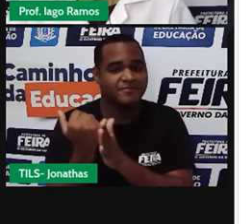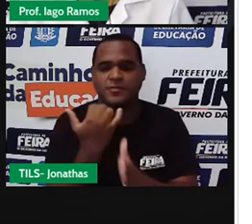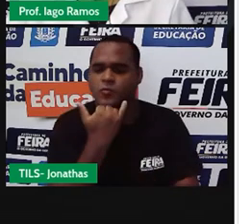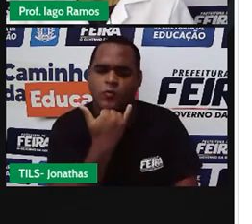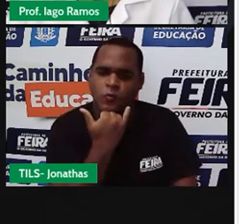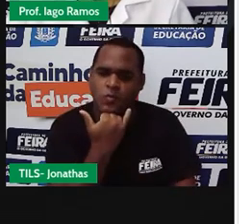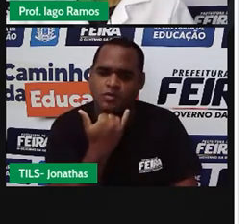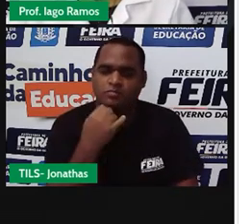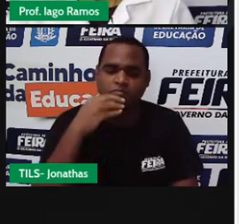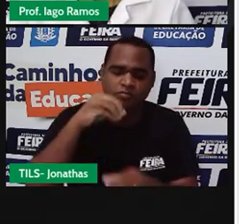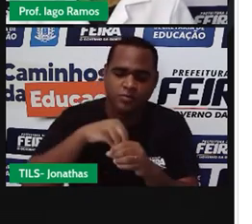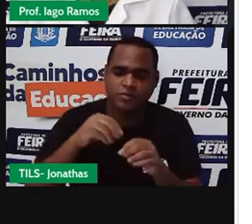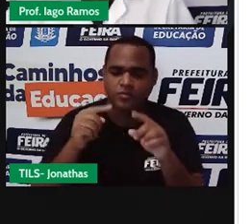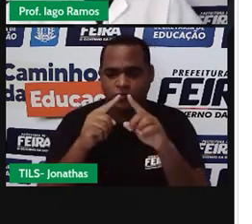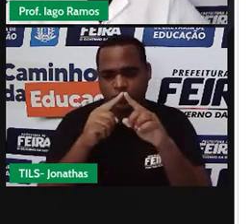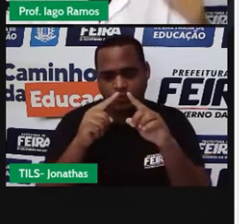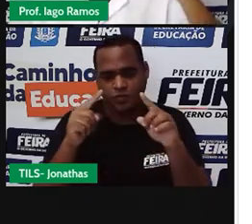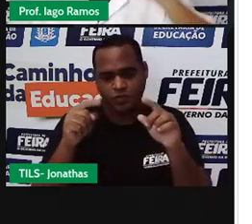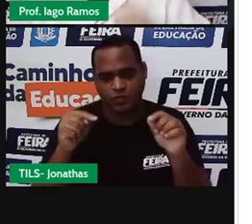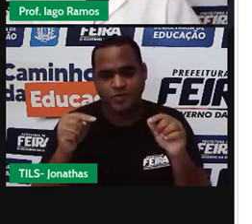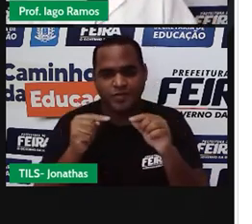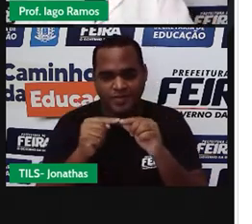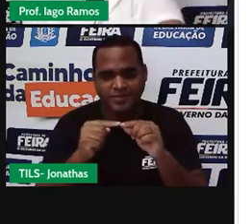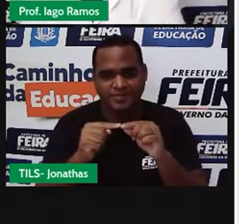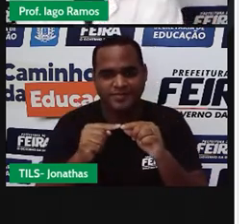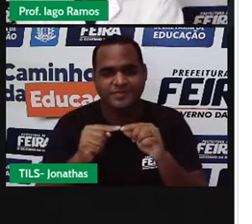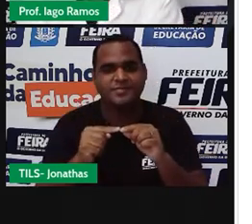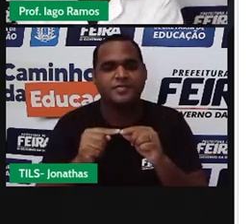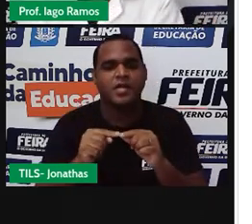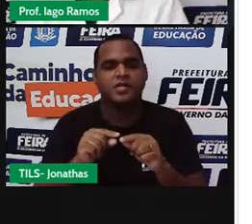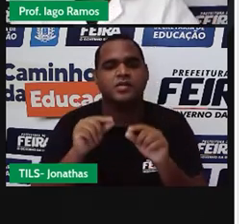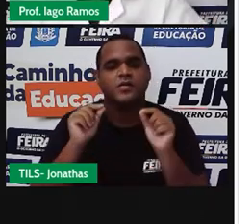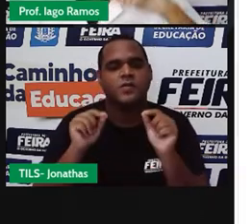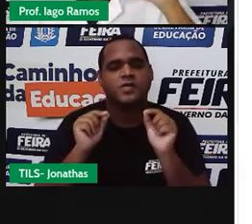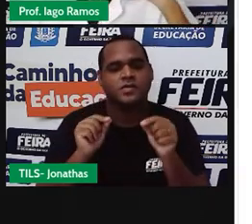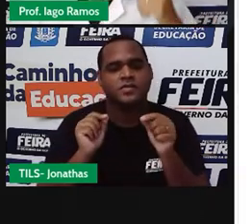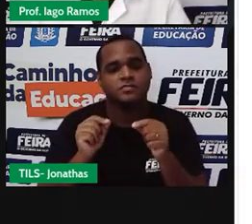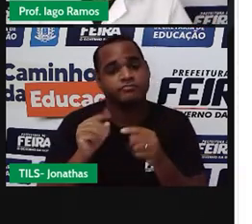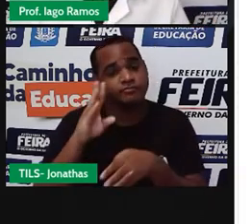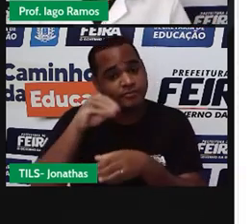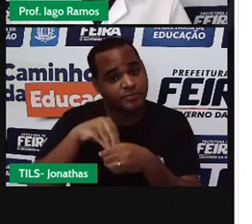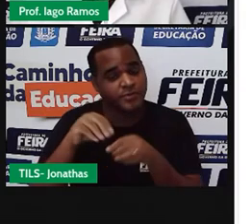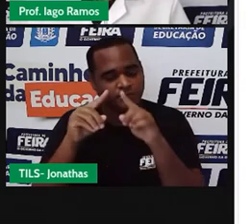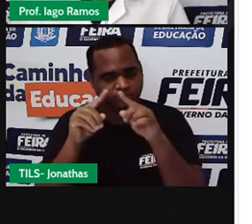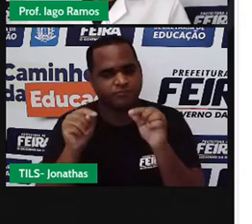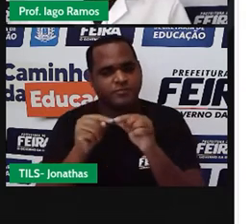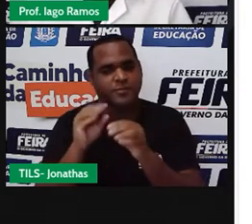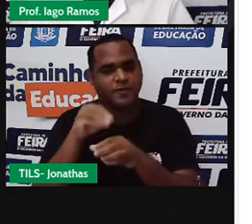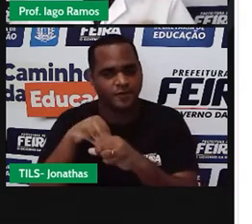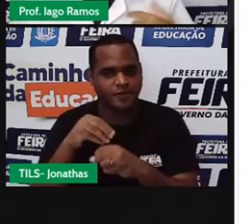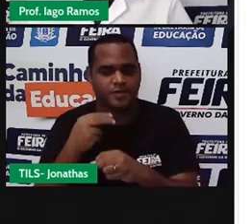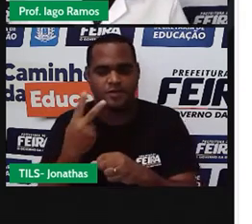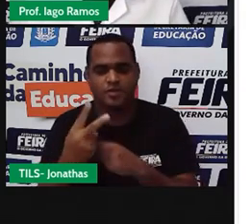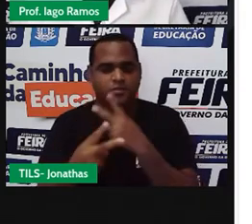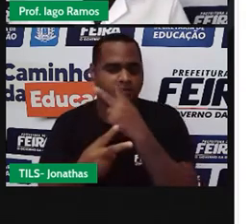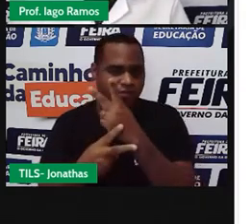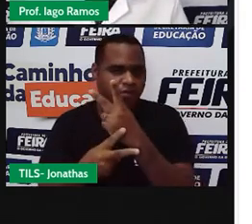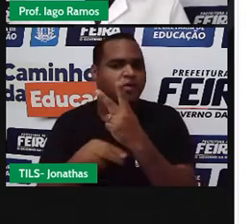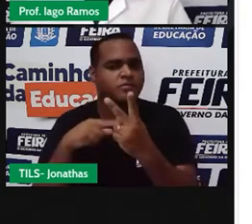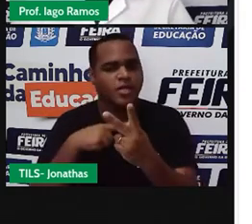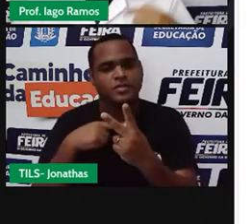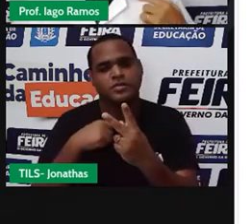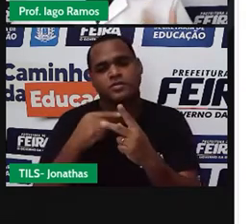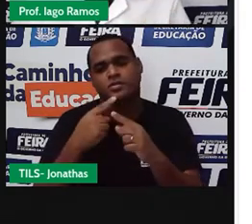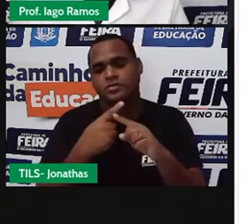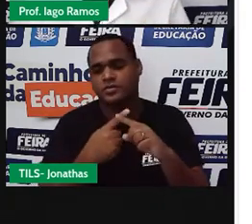dentro dos colchetes ó só que dentro daqueles colchetes a gente tem potências a gente tem divisão